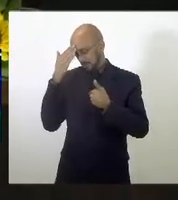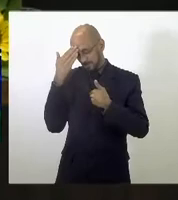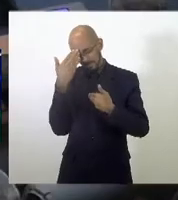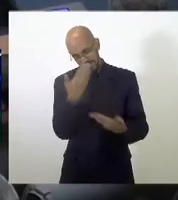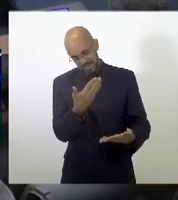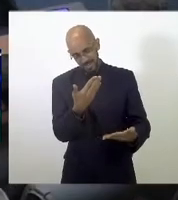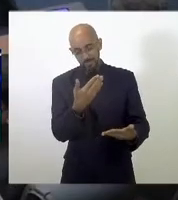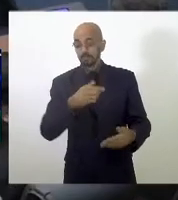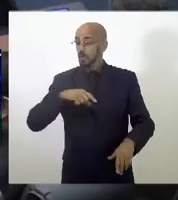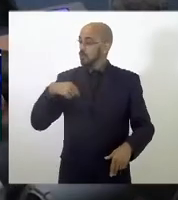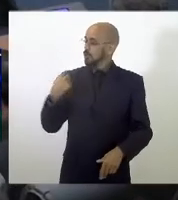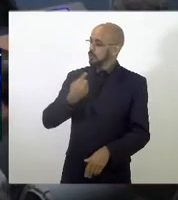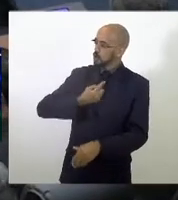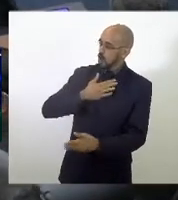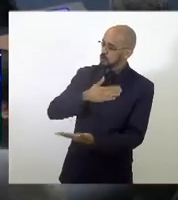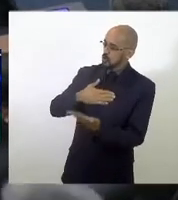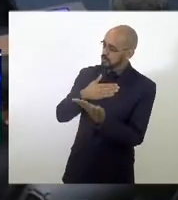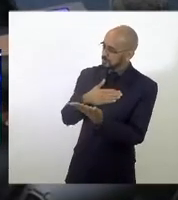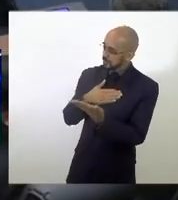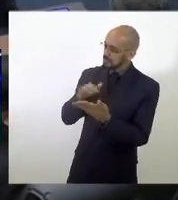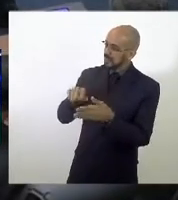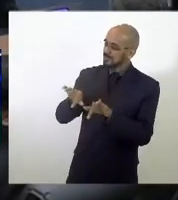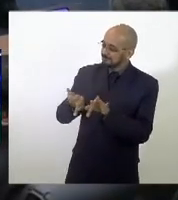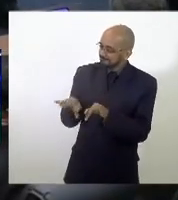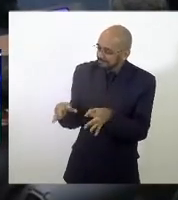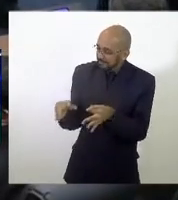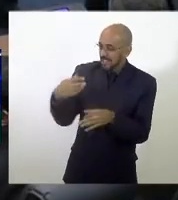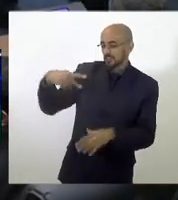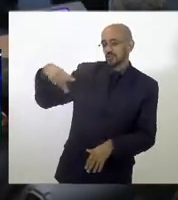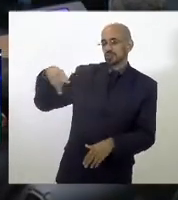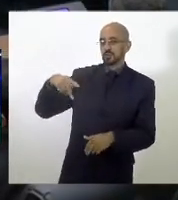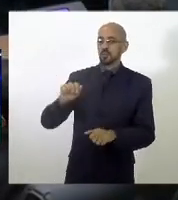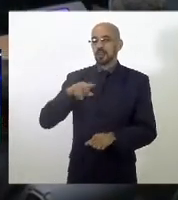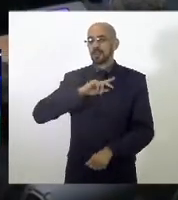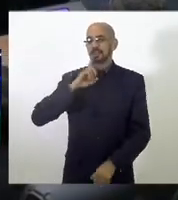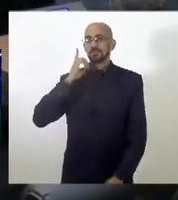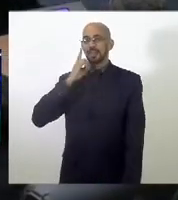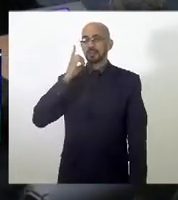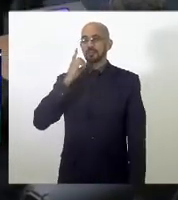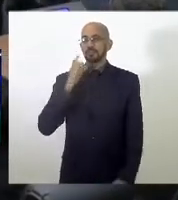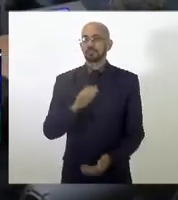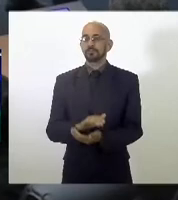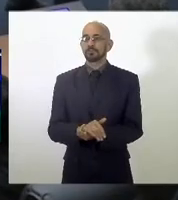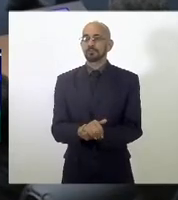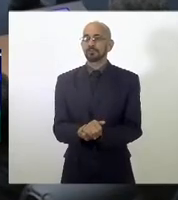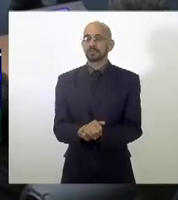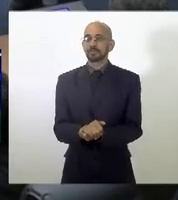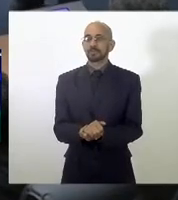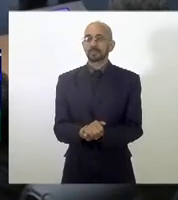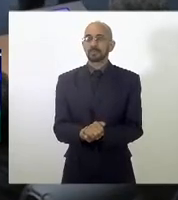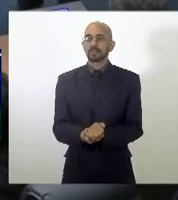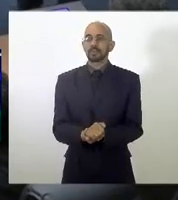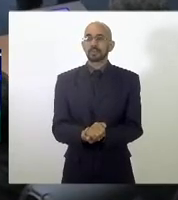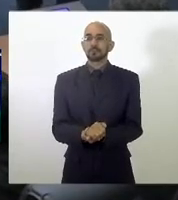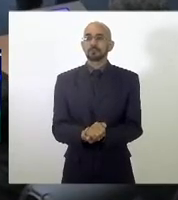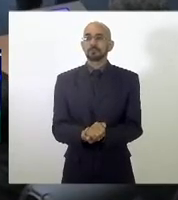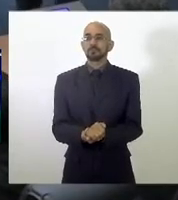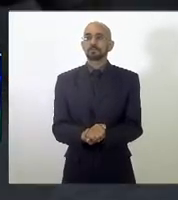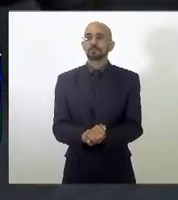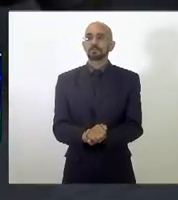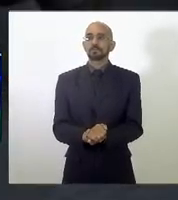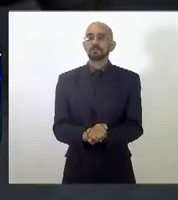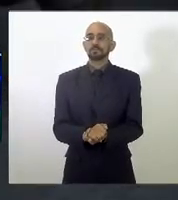essa humildade muito grande. Obrigado. Parabéns. Pela comissão de... Vou dar o parecer. Por favor.